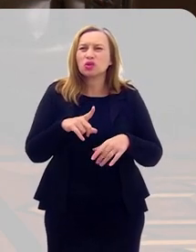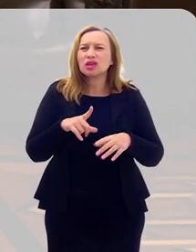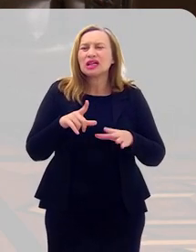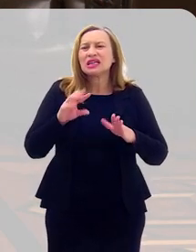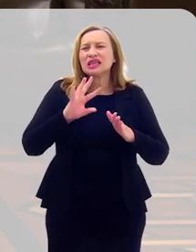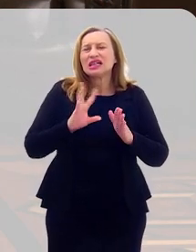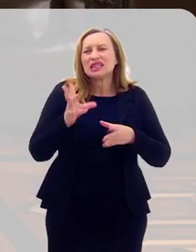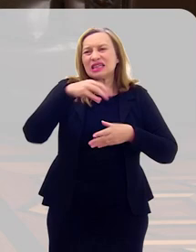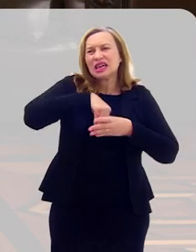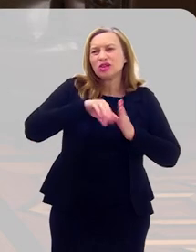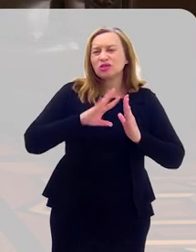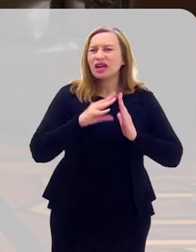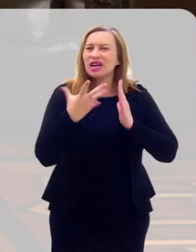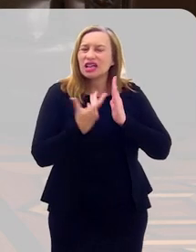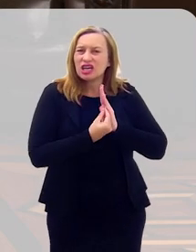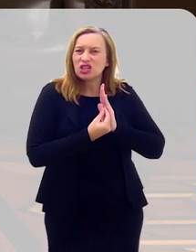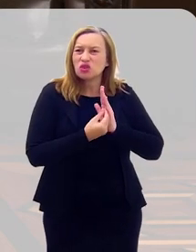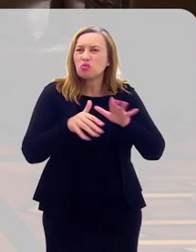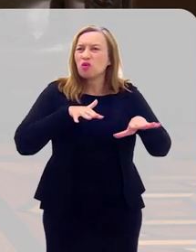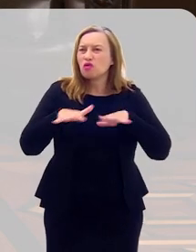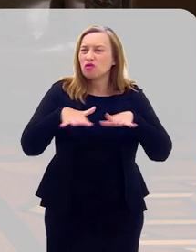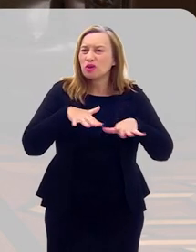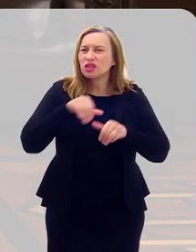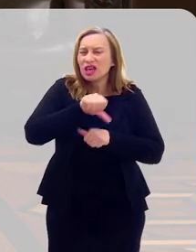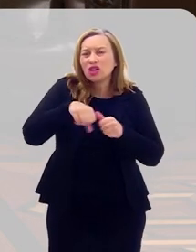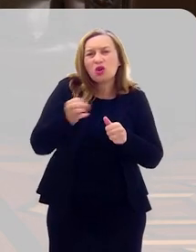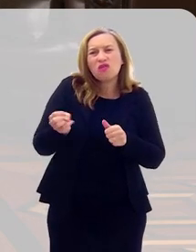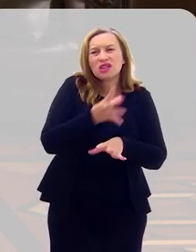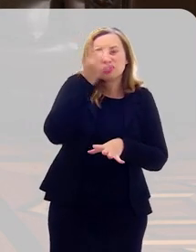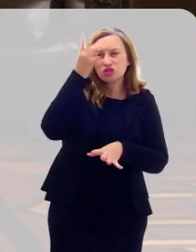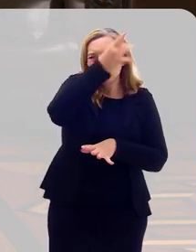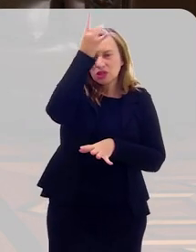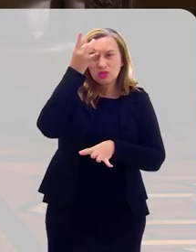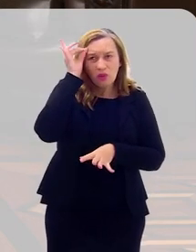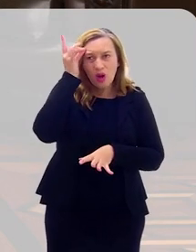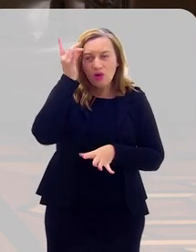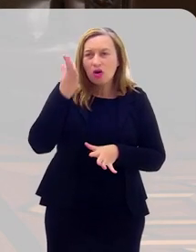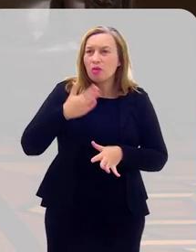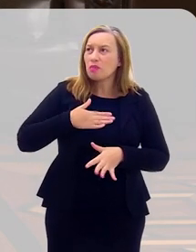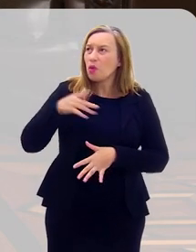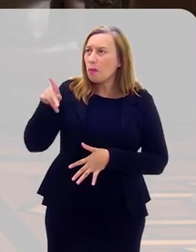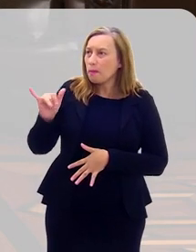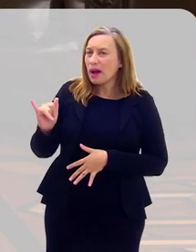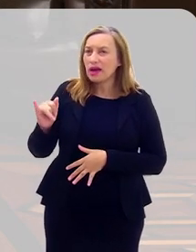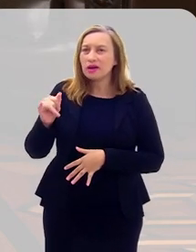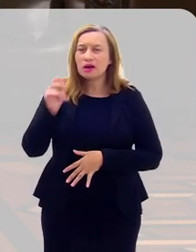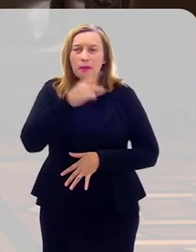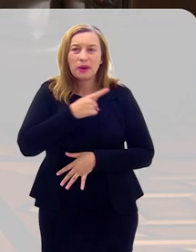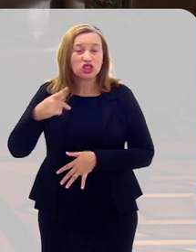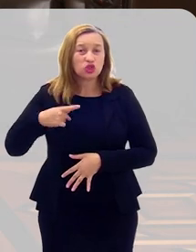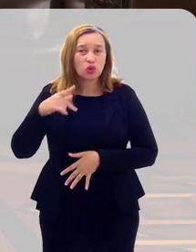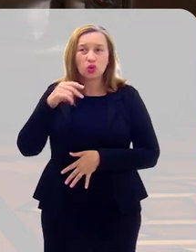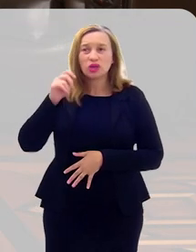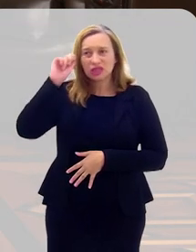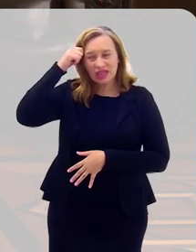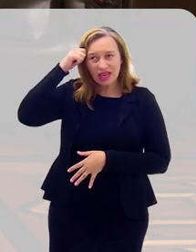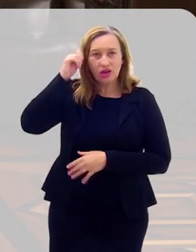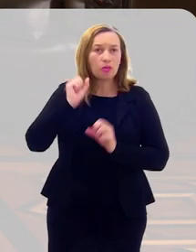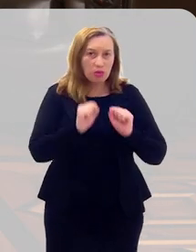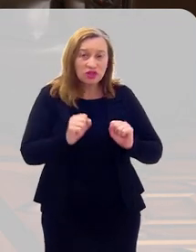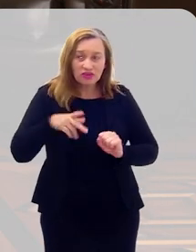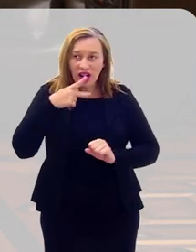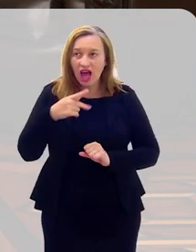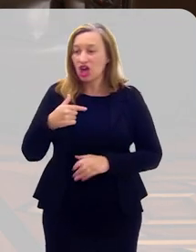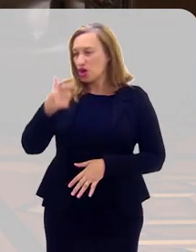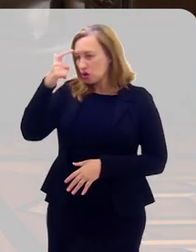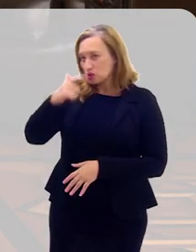espiritual, sim. E aquelas coisas. E meu pai aderiu várias coisas nesse sentido. E meu pai era um pastor negro. Eu posso falar isso aqui? Posso? Coisa linda, filho.